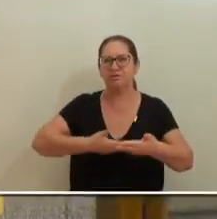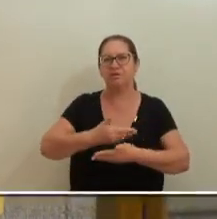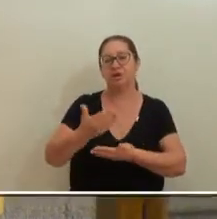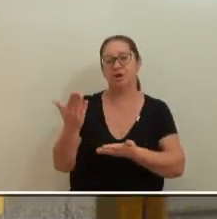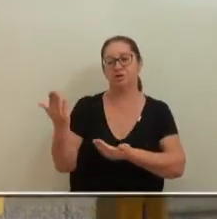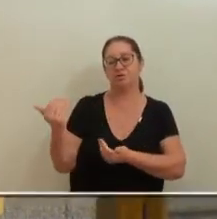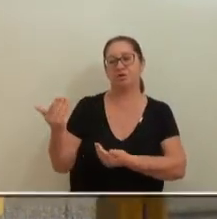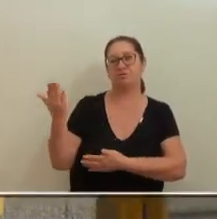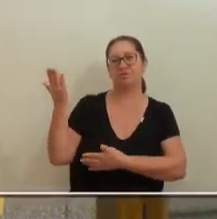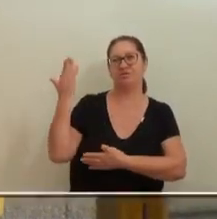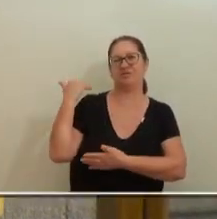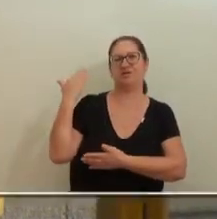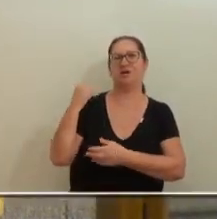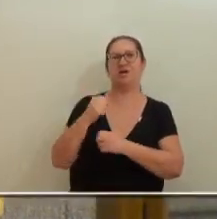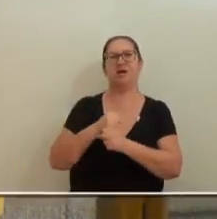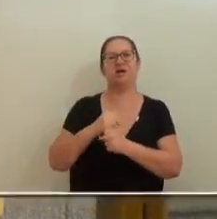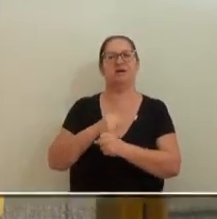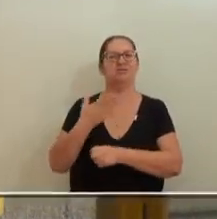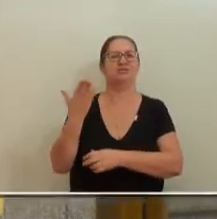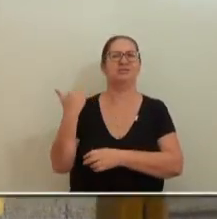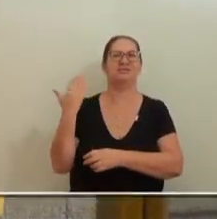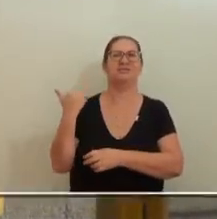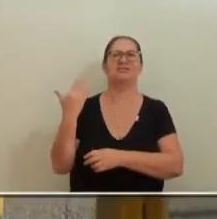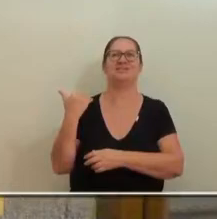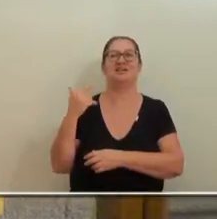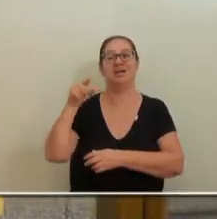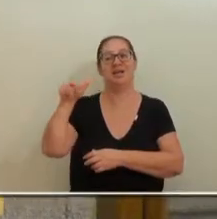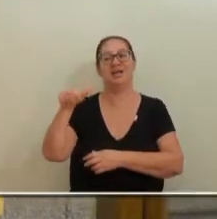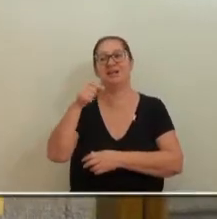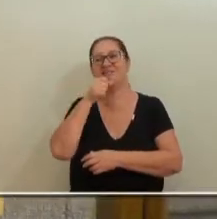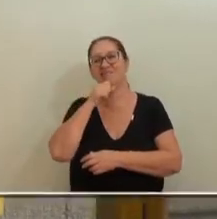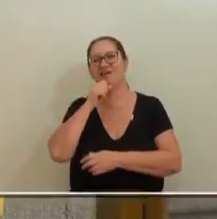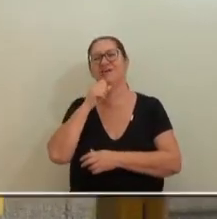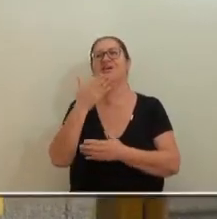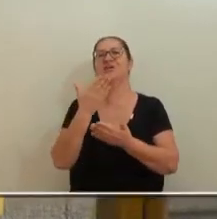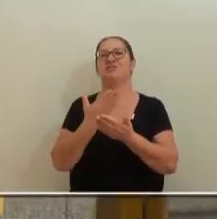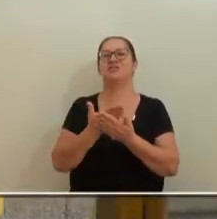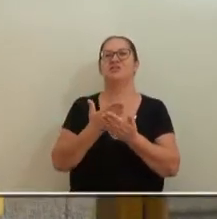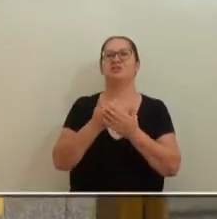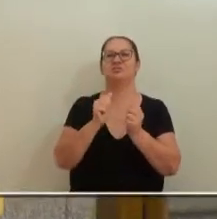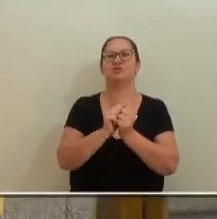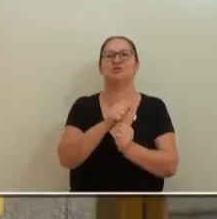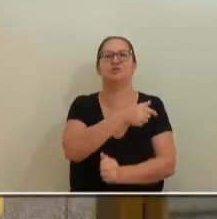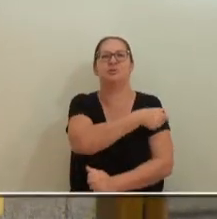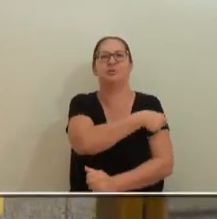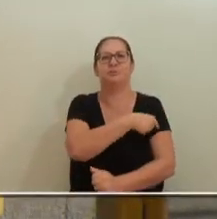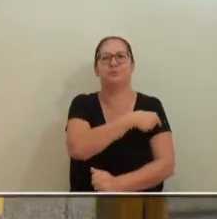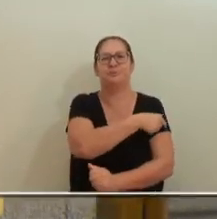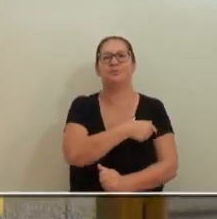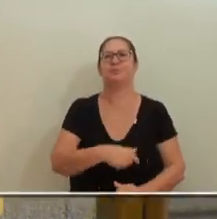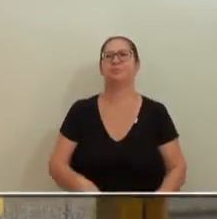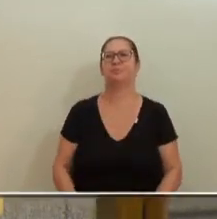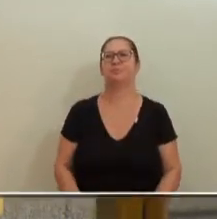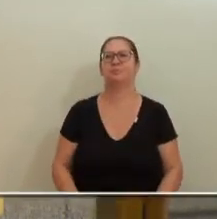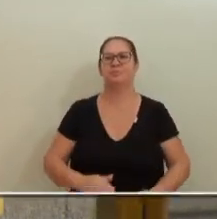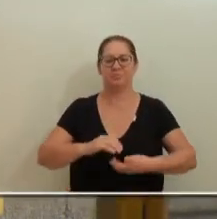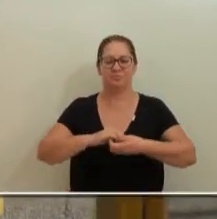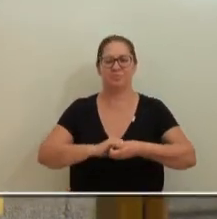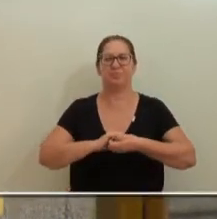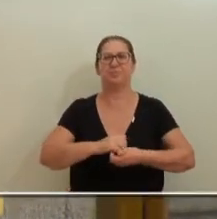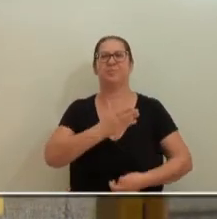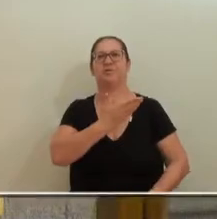vamos falar, alguns anos atrás, mas ele é mais velho do que eu, também estudamos no Monsenhor Guilherme. Meus cumprimentos a meu